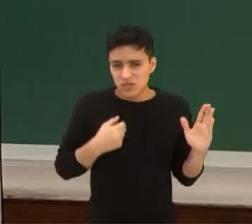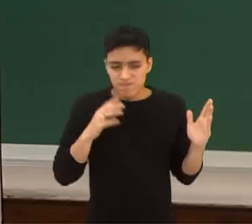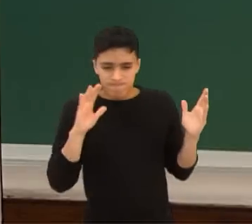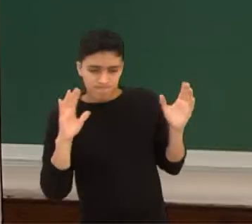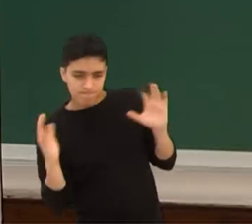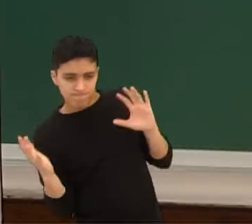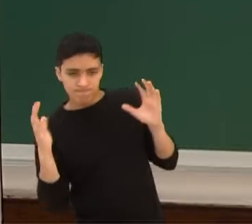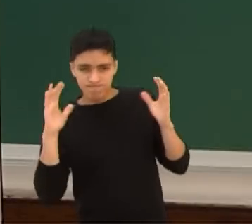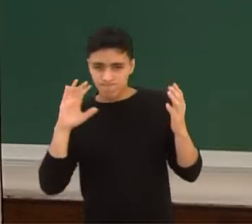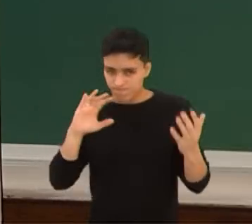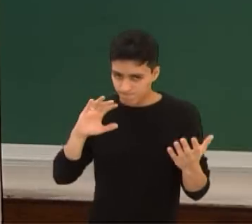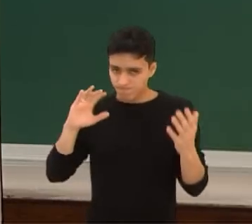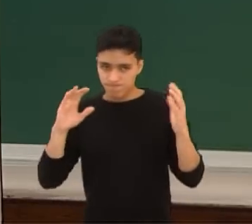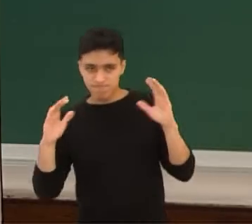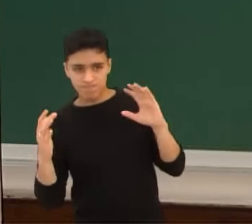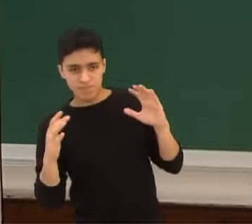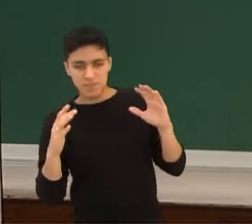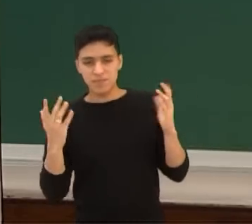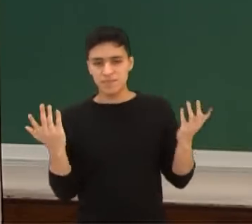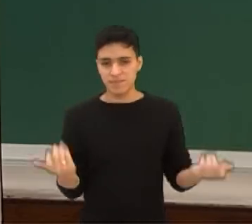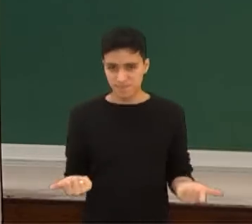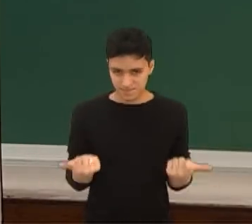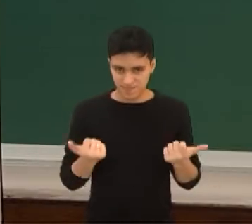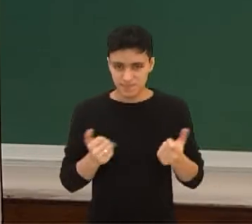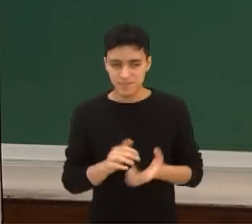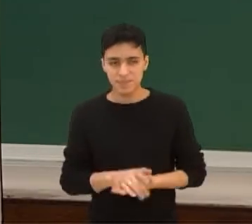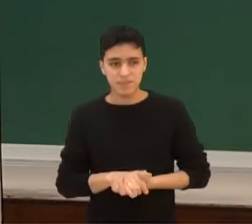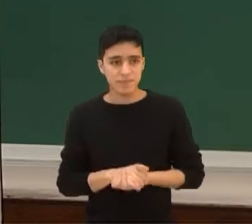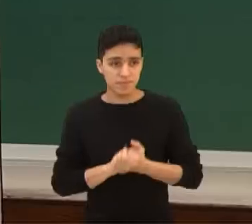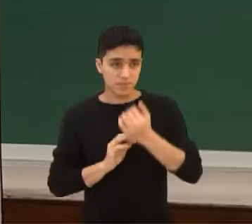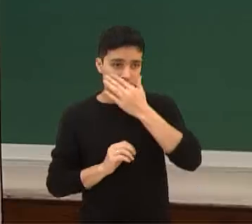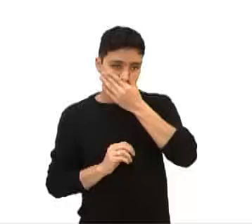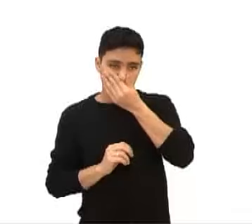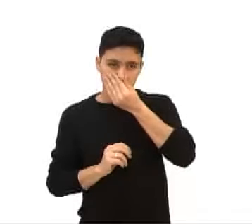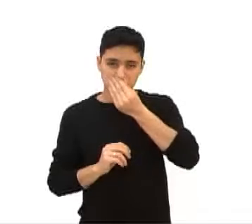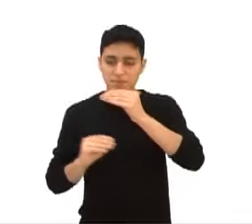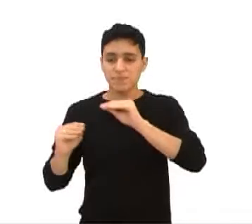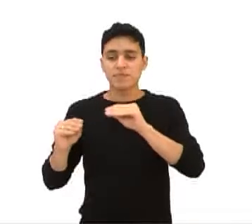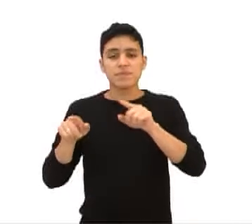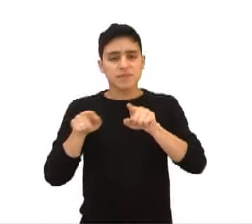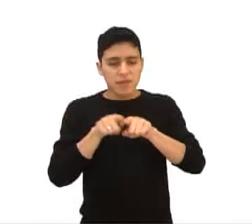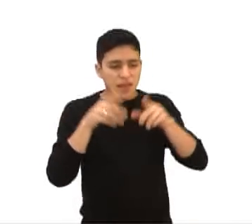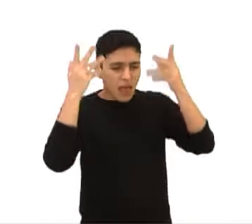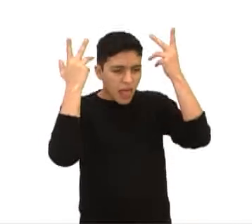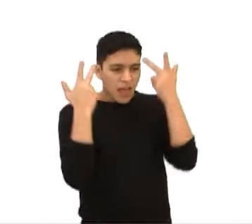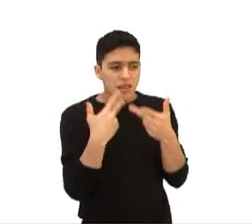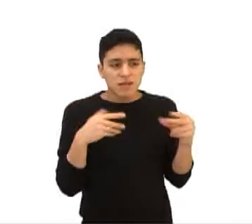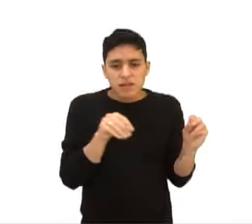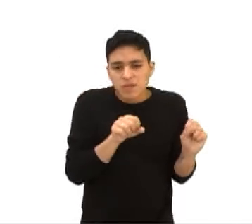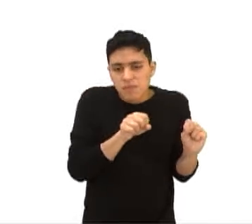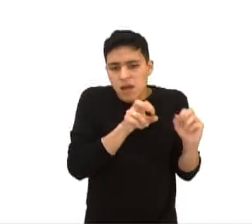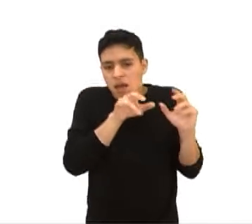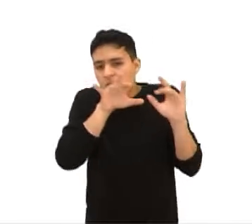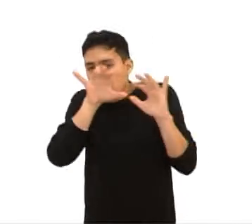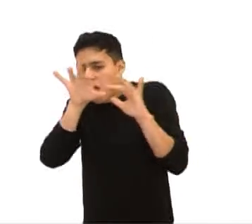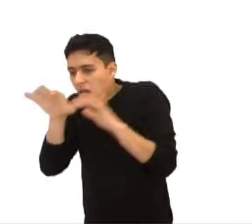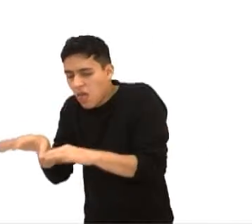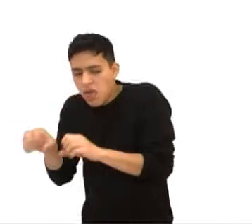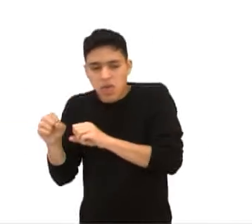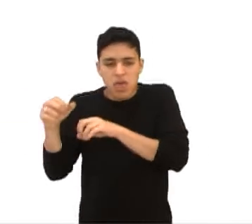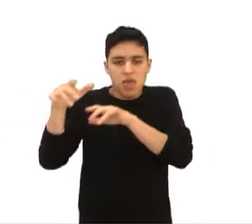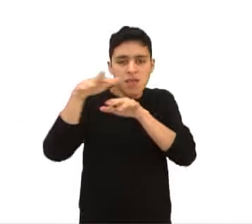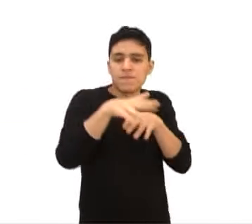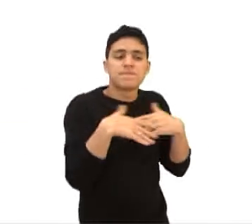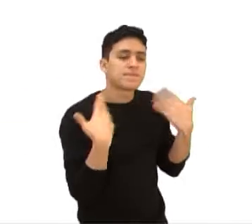entre cobertura total e o derretimento total da neve. Migração de animais de grande e médios portes. Então,